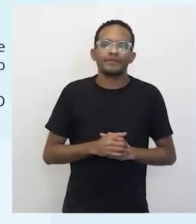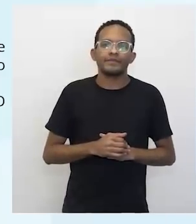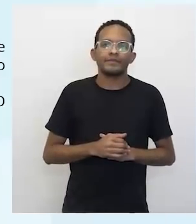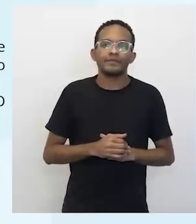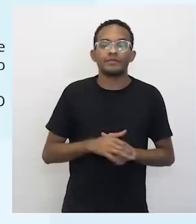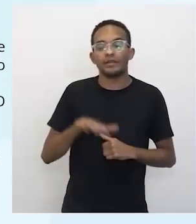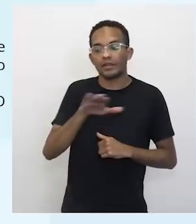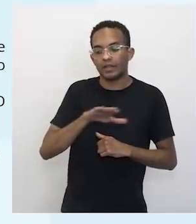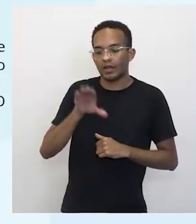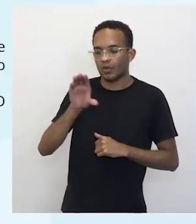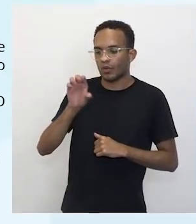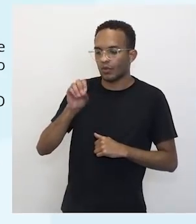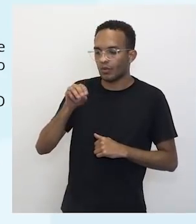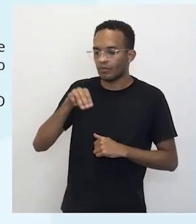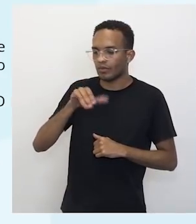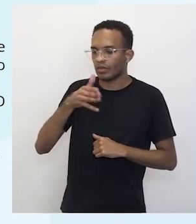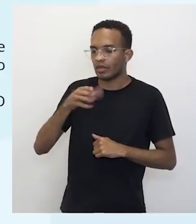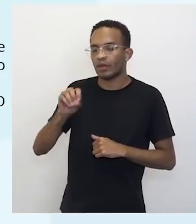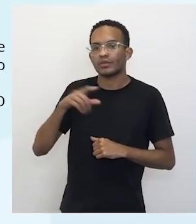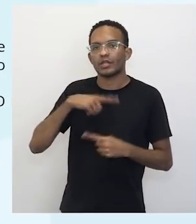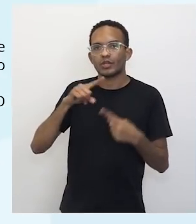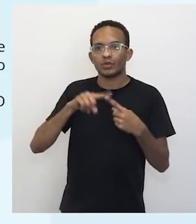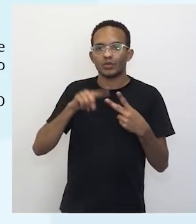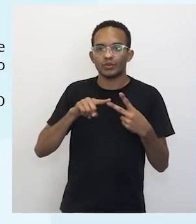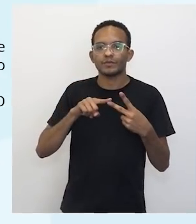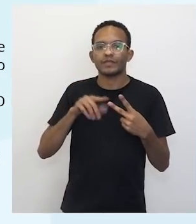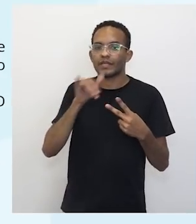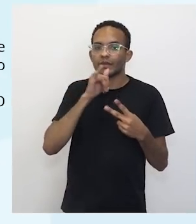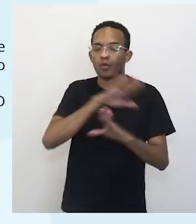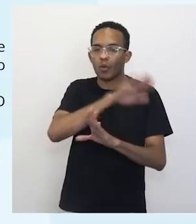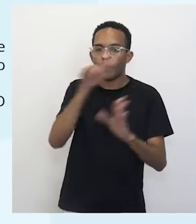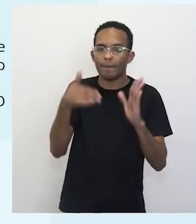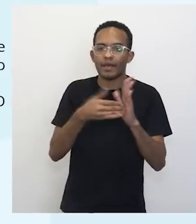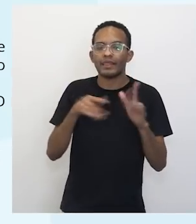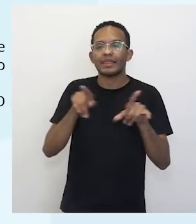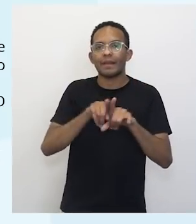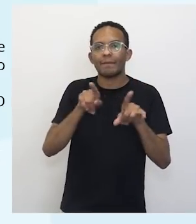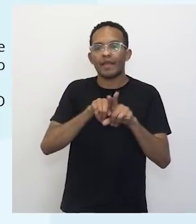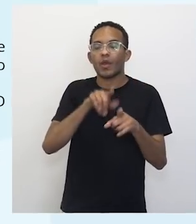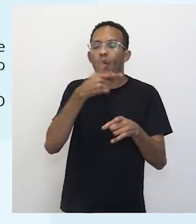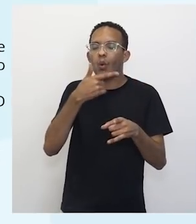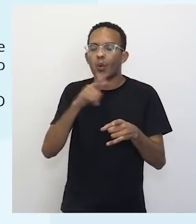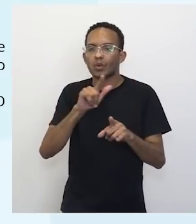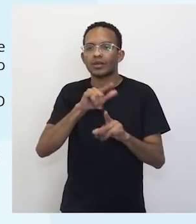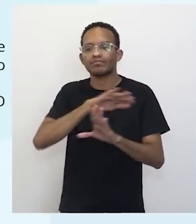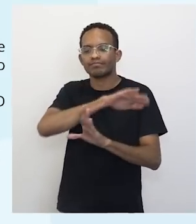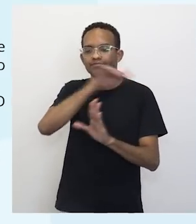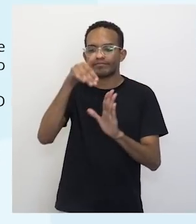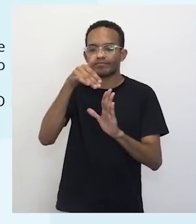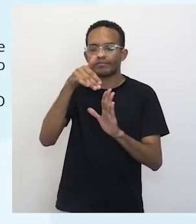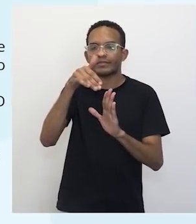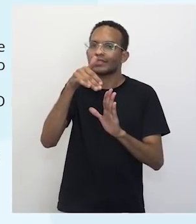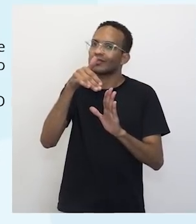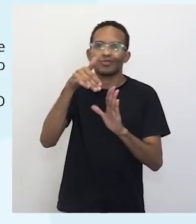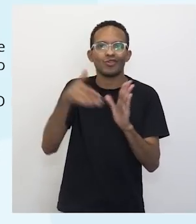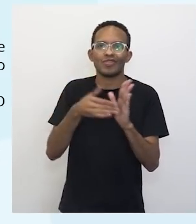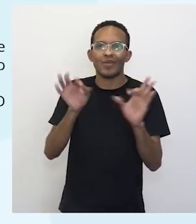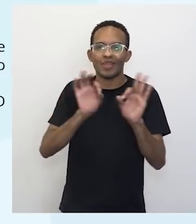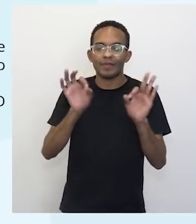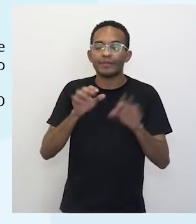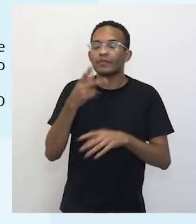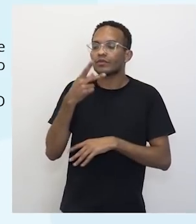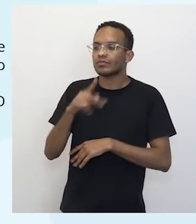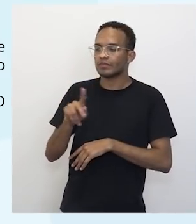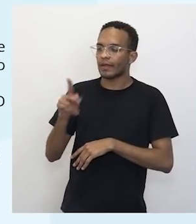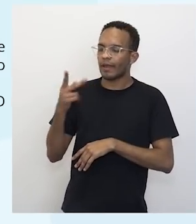Na combustão, a gente tem dois tipos, combustão completa e combustão incompleta. Pergunto para você, professor Fábio, que está quietinho